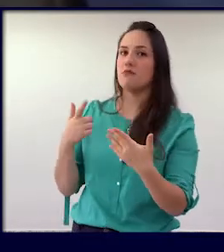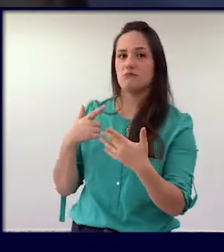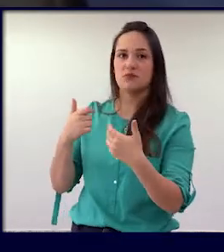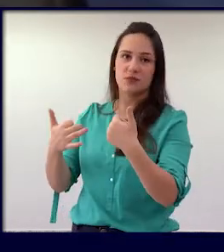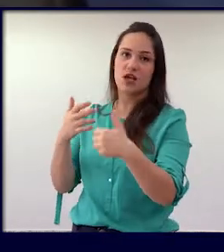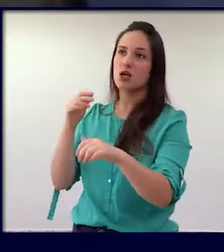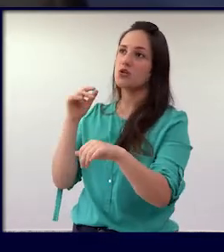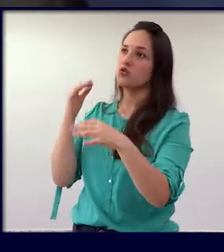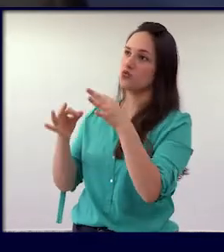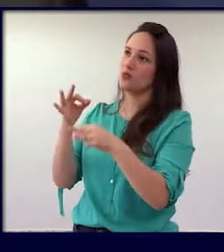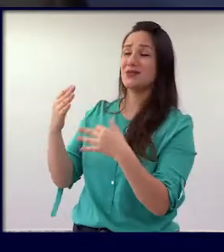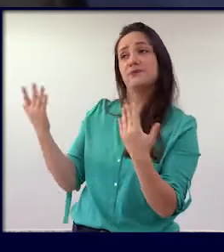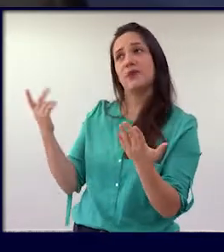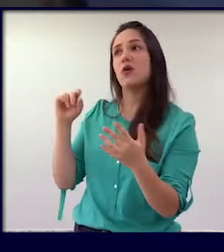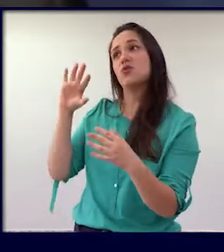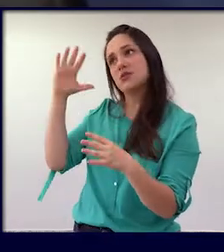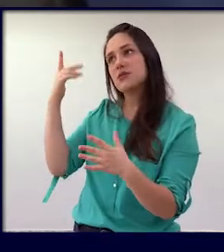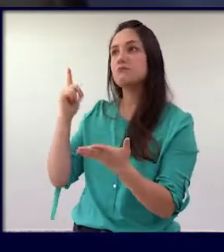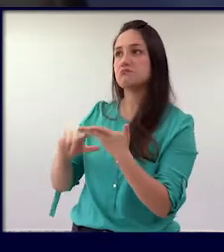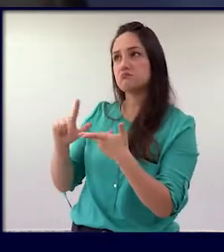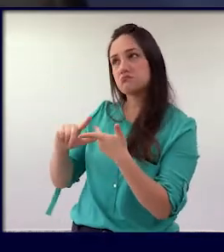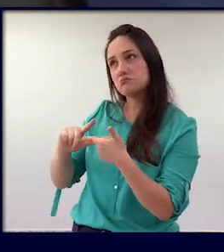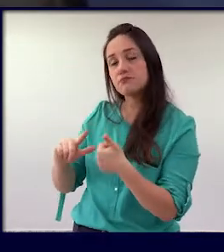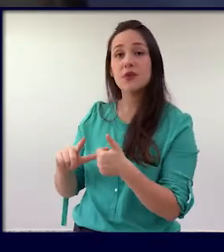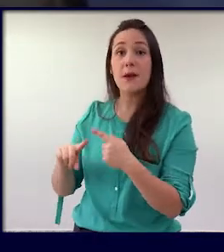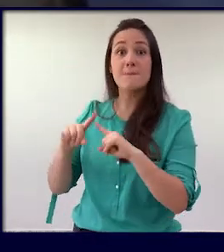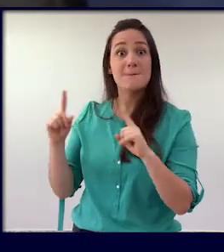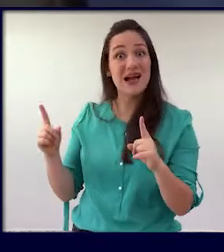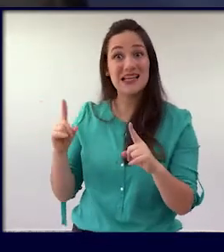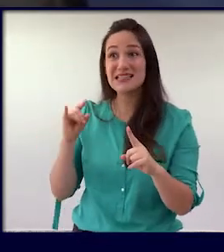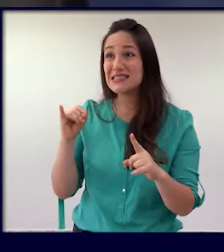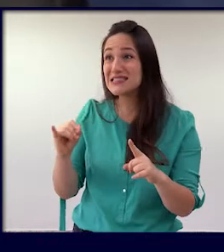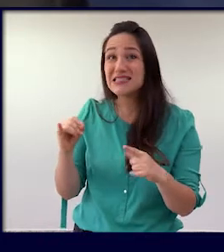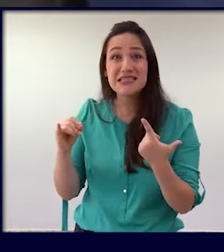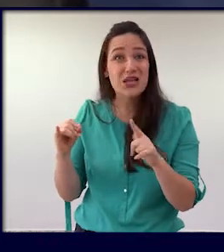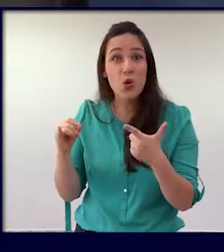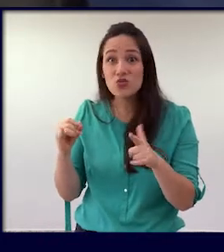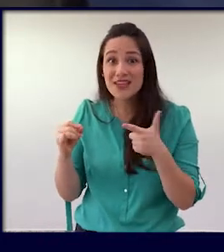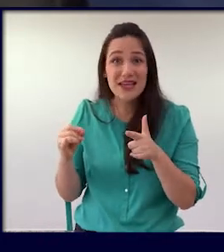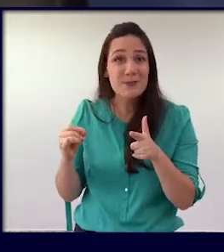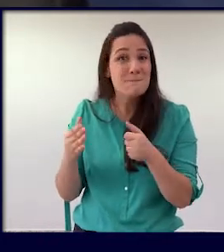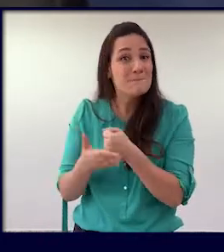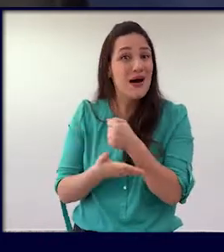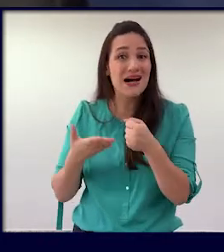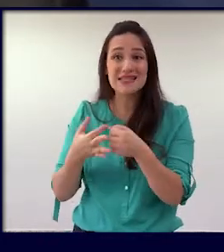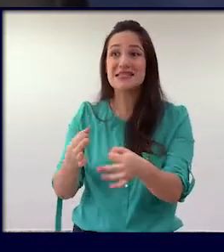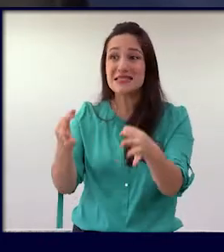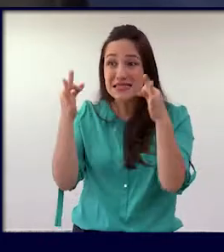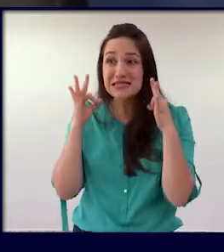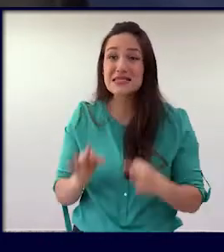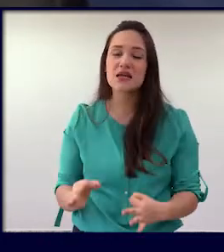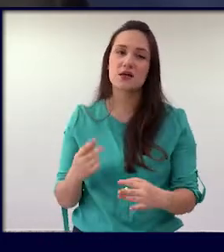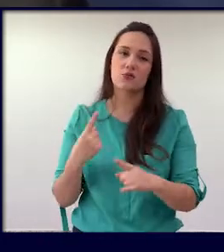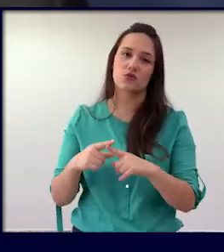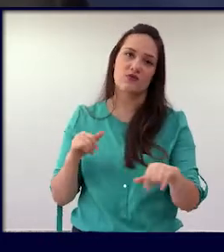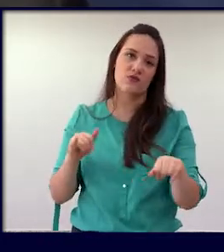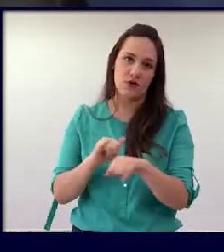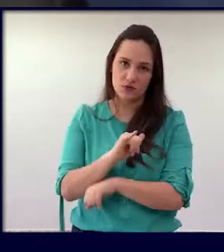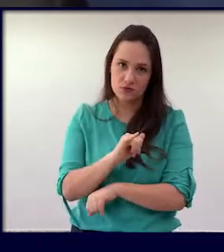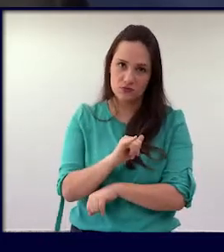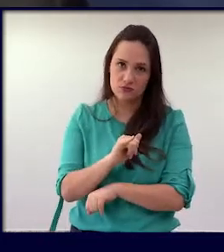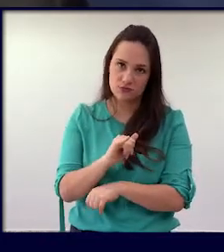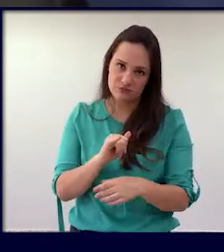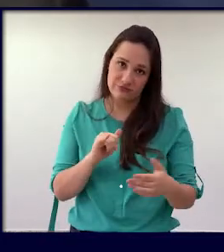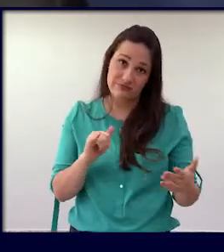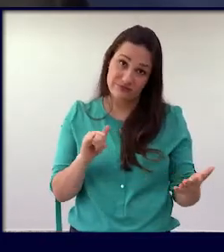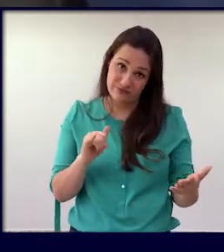dizer por que razão não pôde comparecer, mas a partir do momento, isso é muito importante que fique bem claro, a partir do